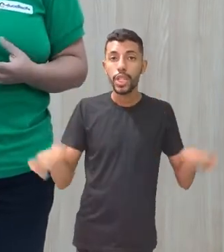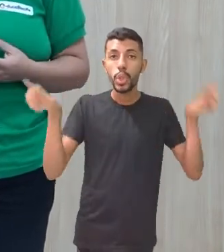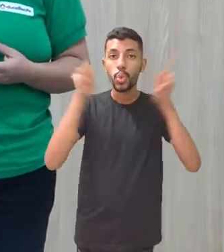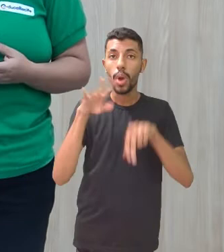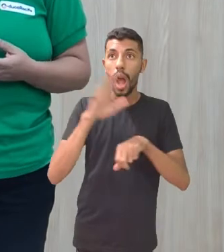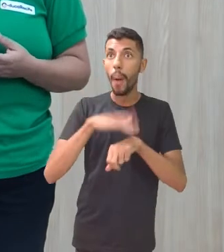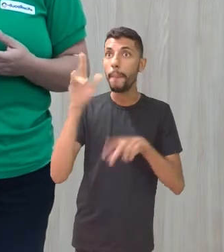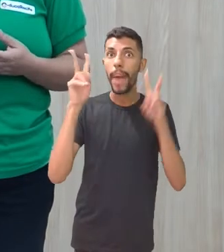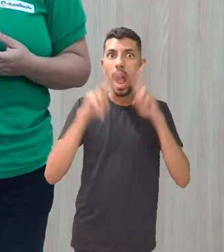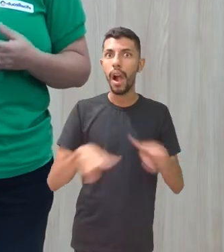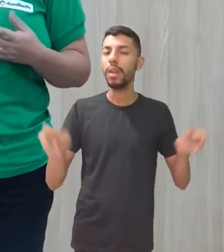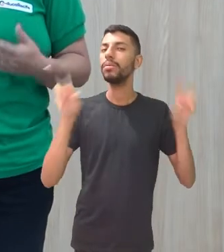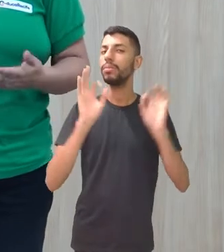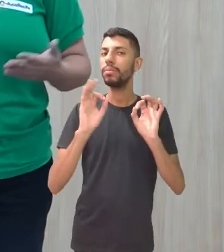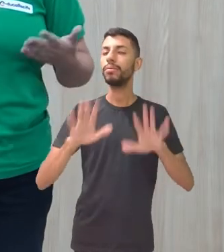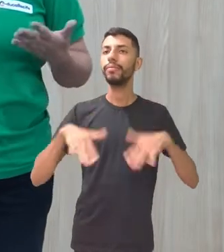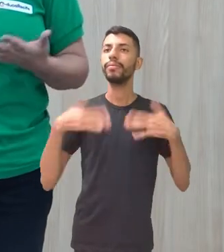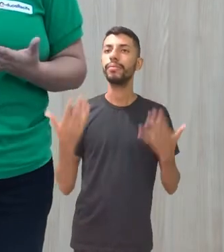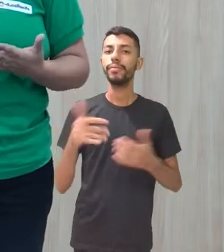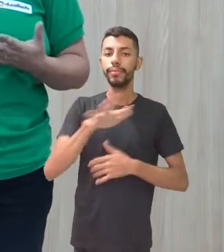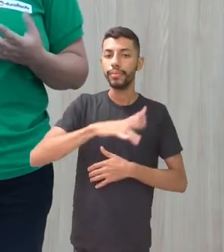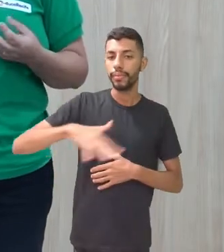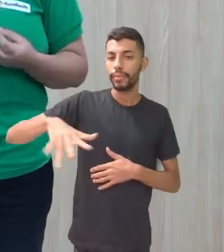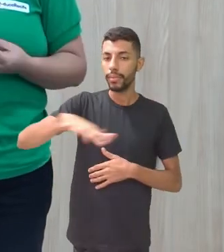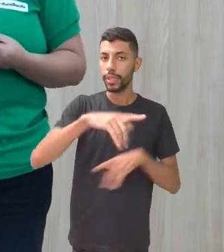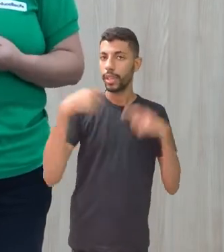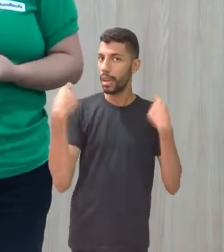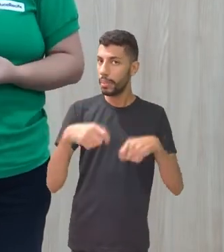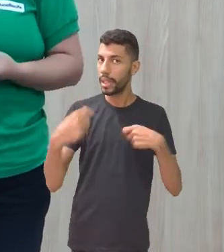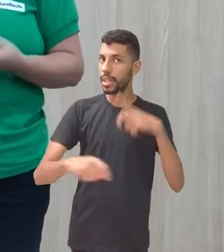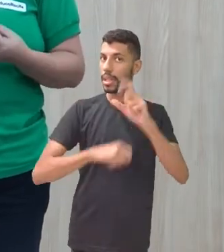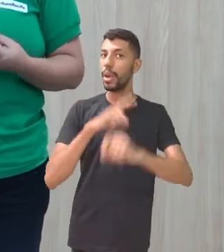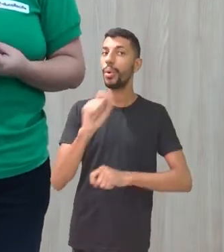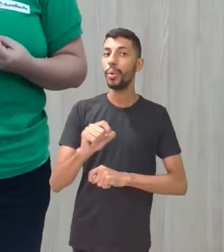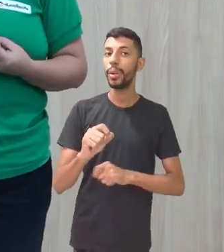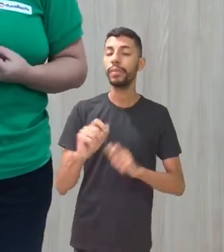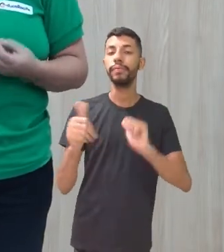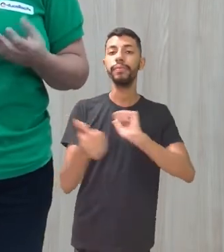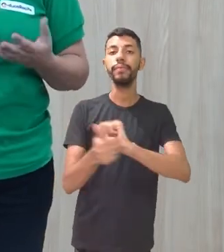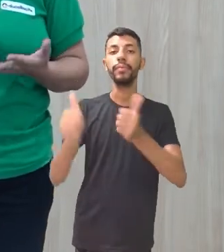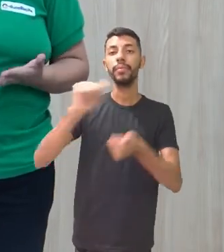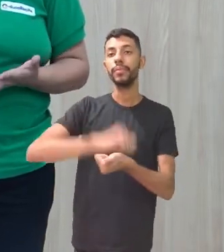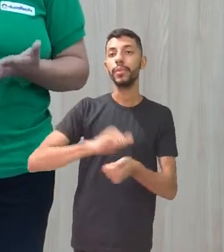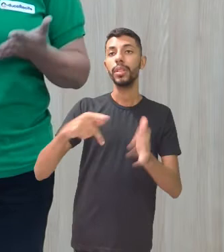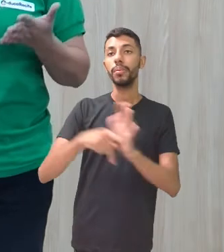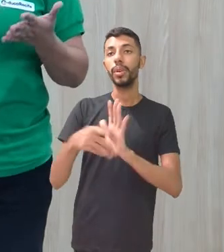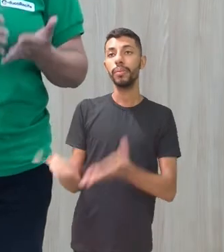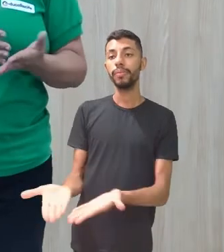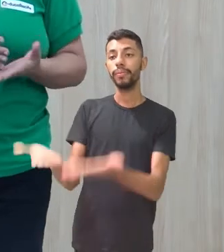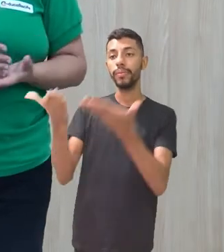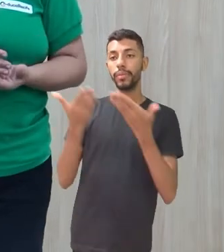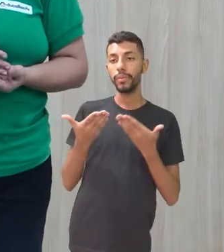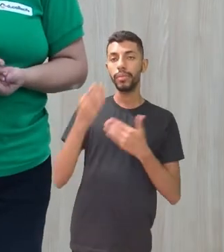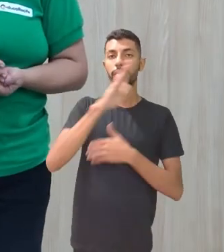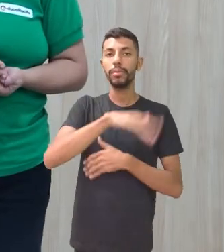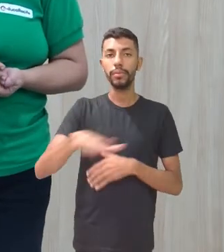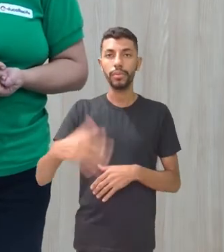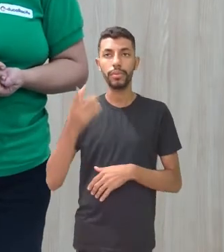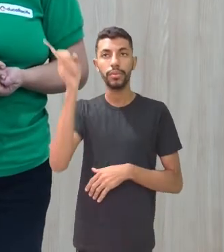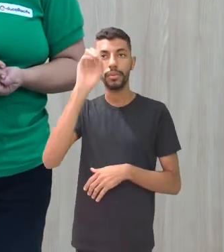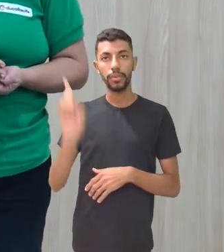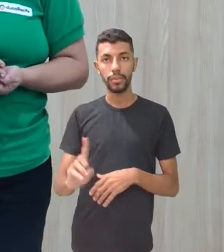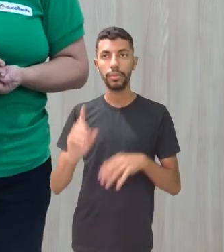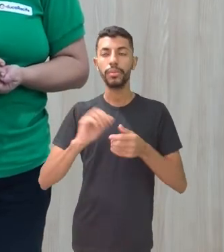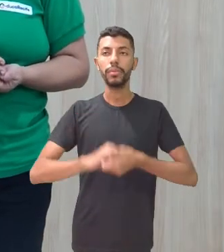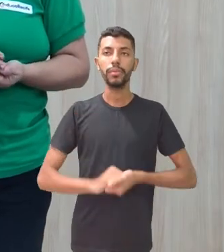visual possível. Então, esse ambiente, ele precisa ser adaptado para receber essa criança com